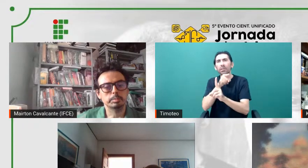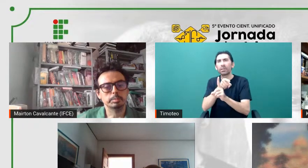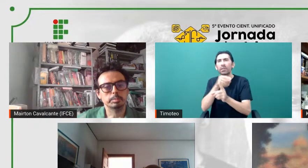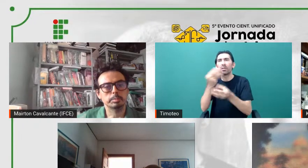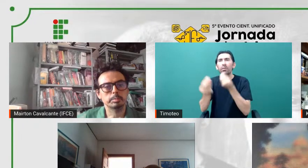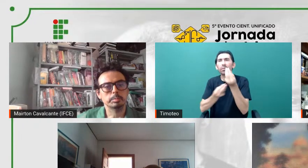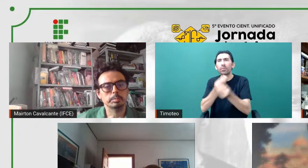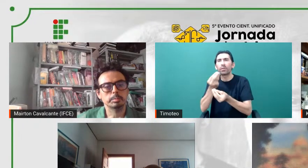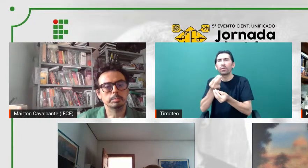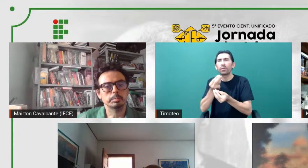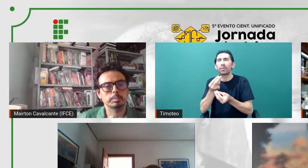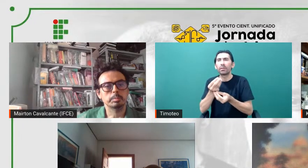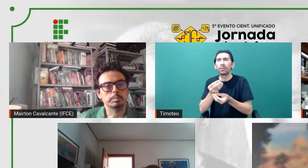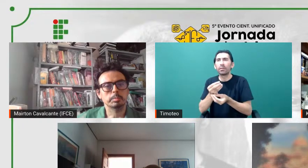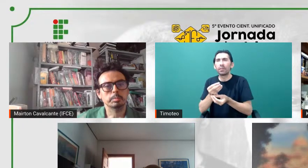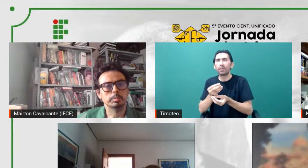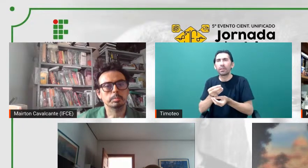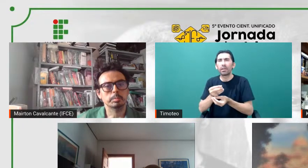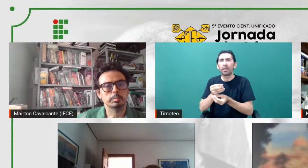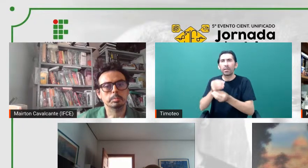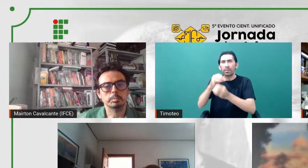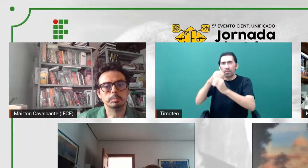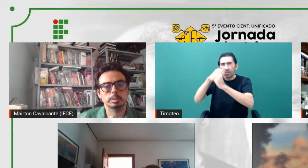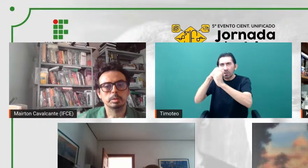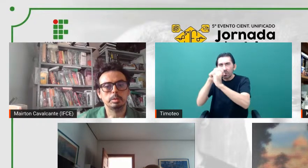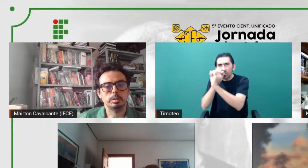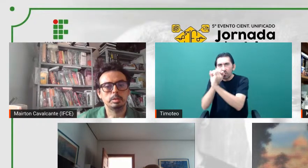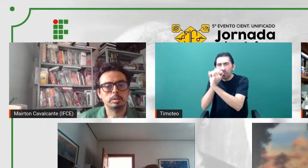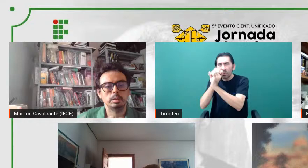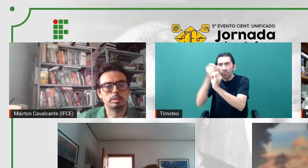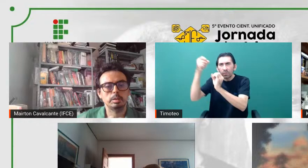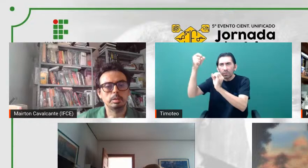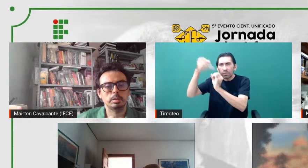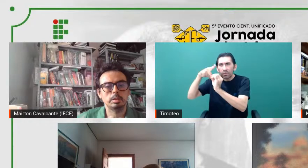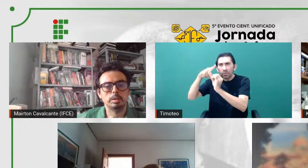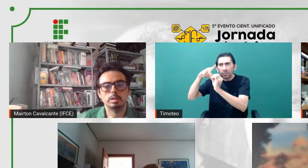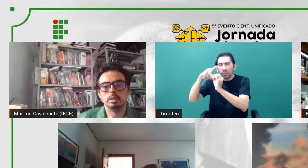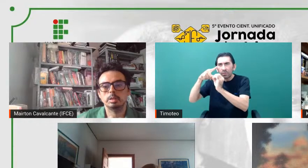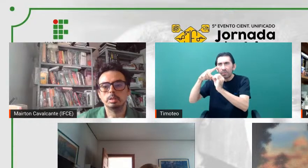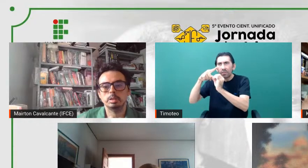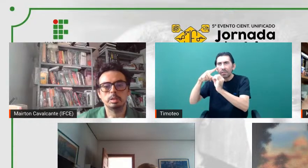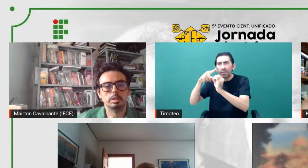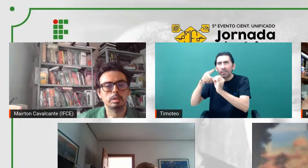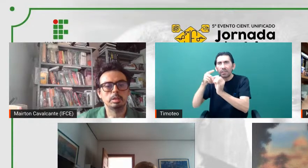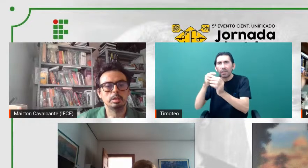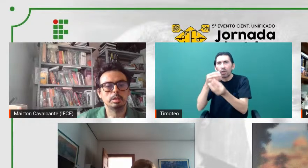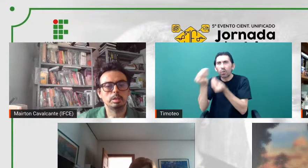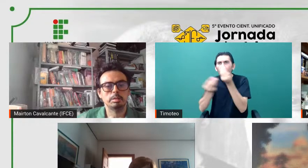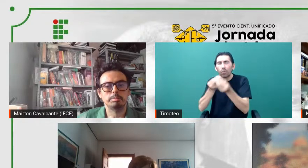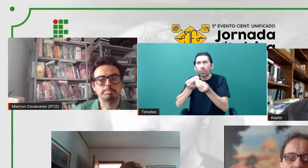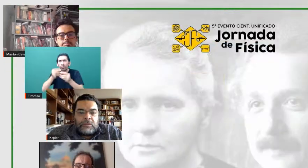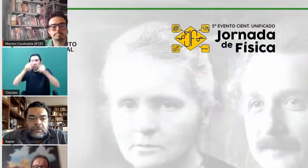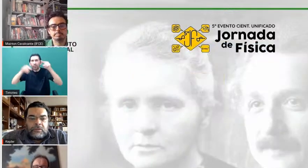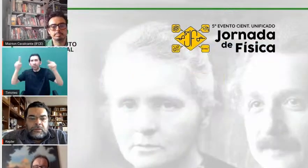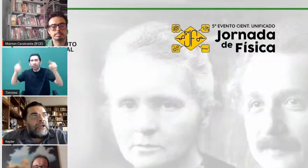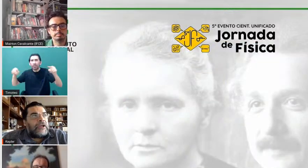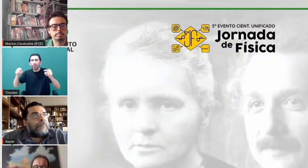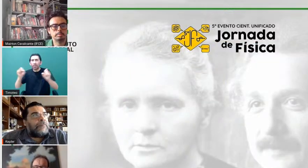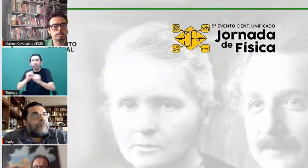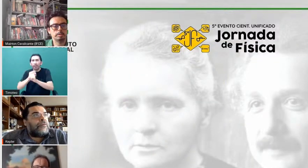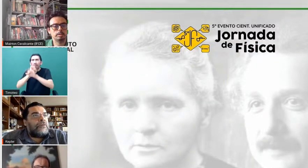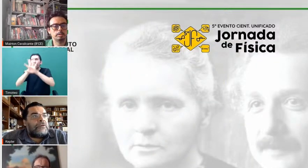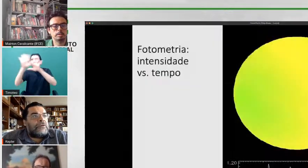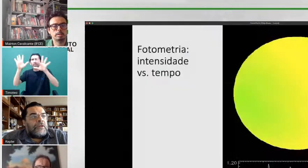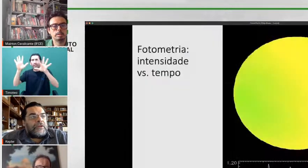chama de fotometria, que é simplesmente medir como é que varia o brilho da estrela com o